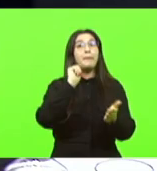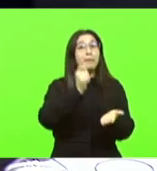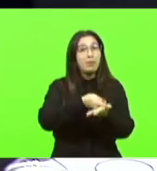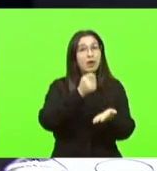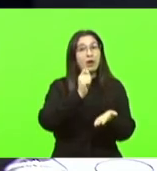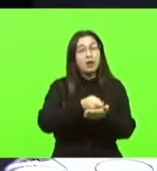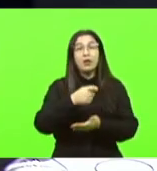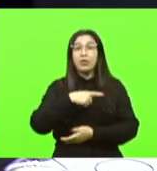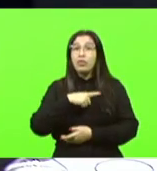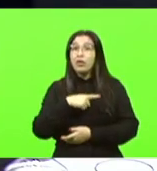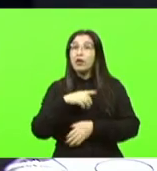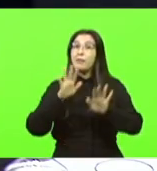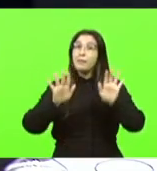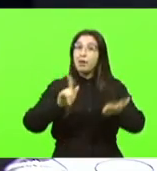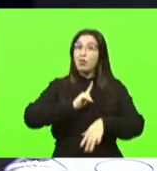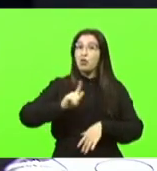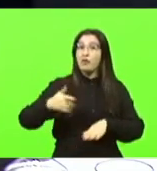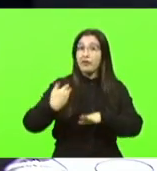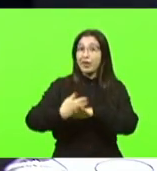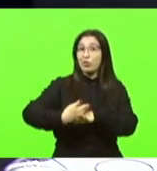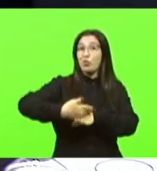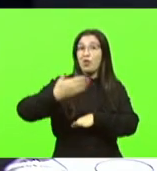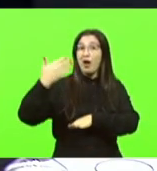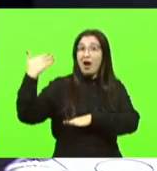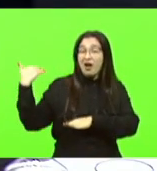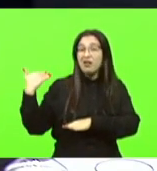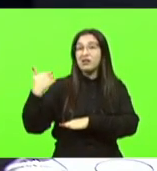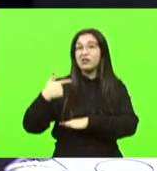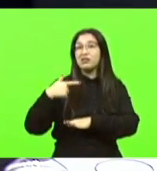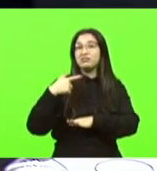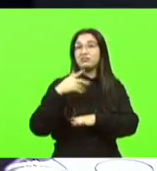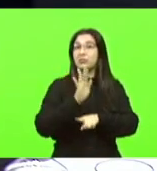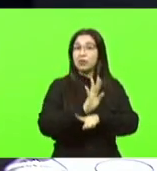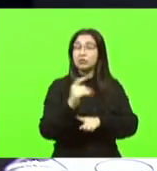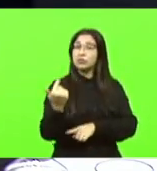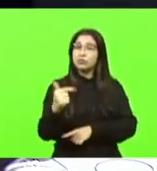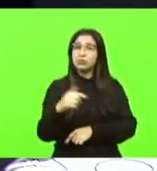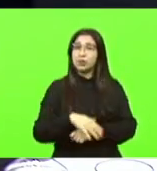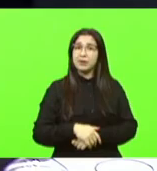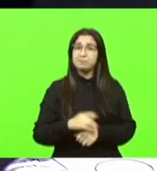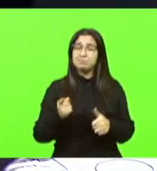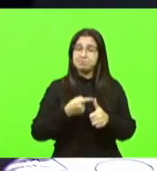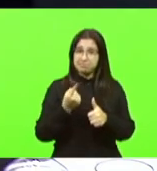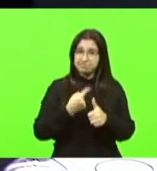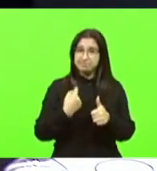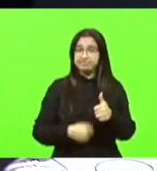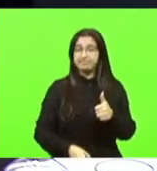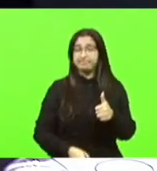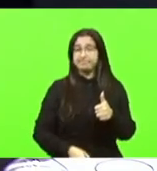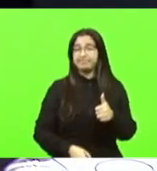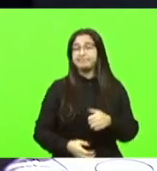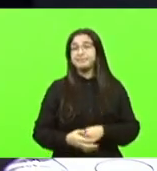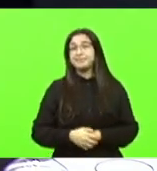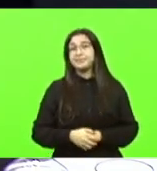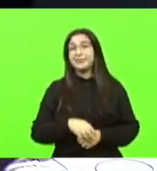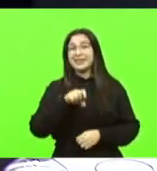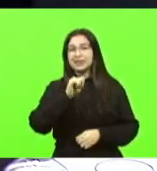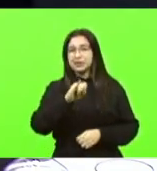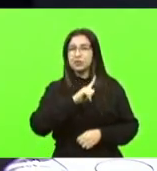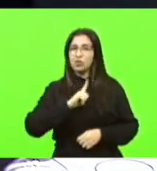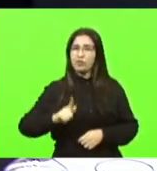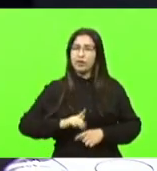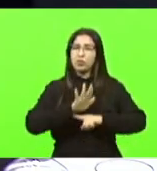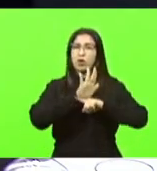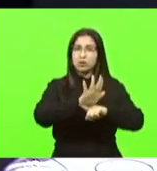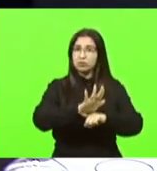contribuíram com a parte que o Governo deveria ter contribuído esse é o primeiro. Se o governo contribui com a parte